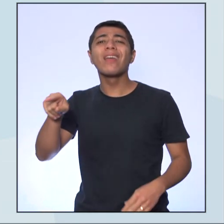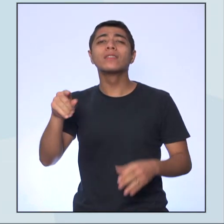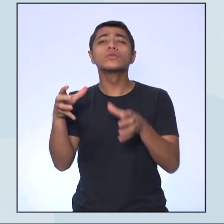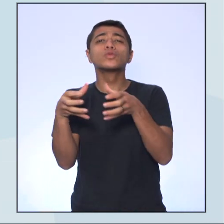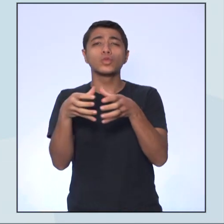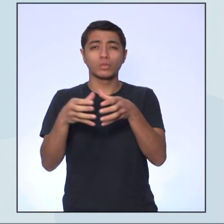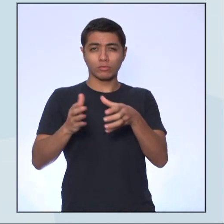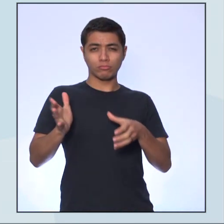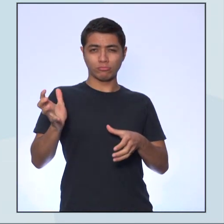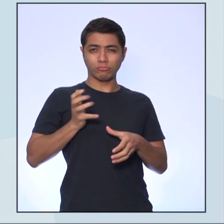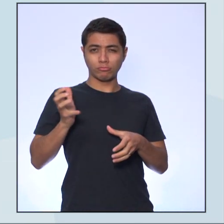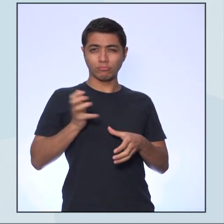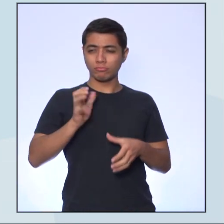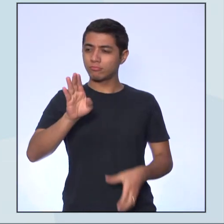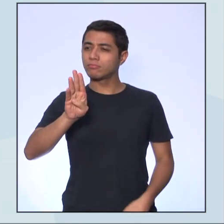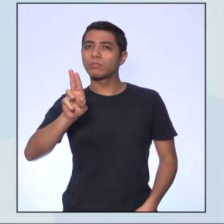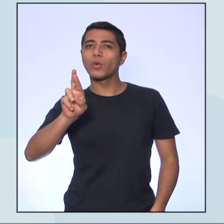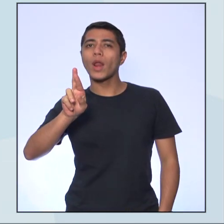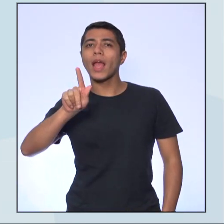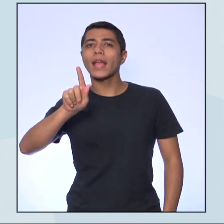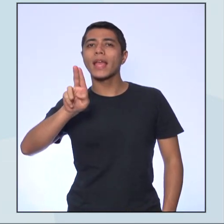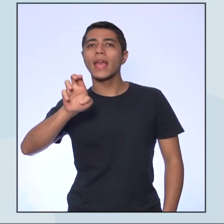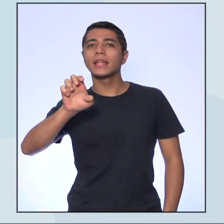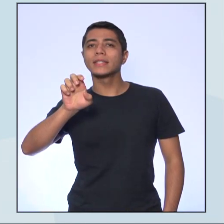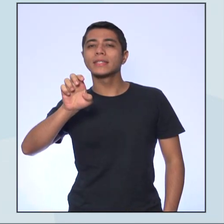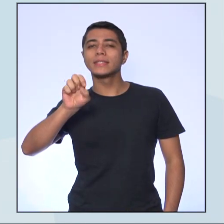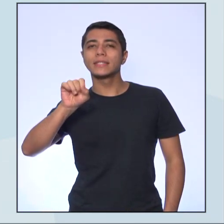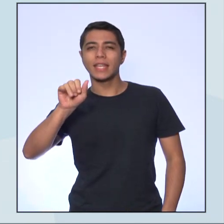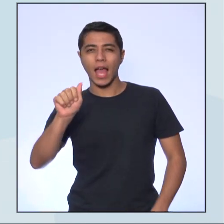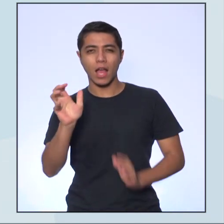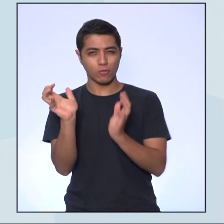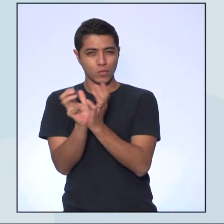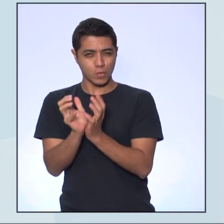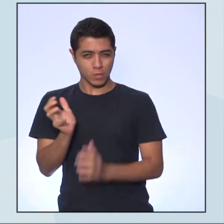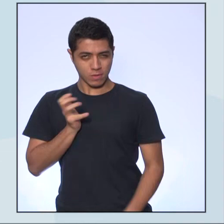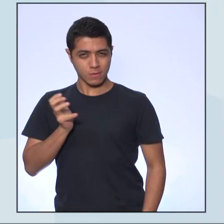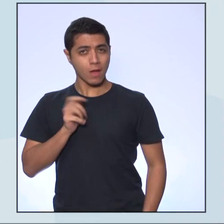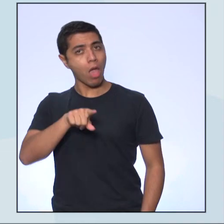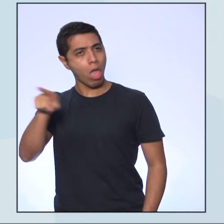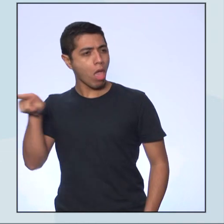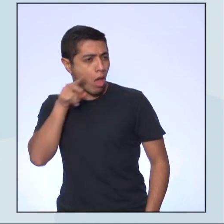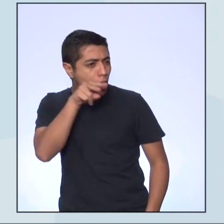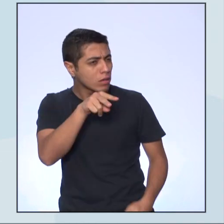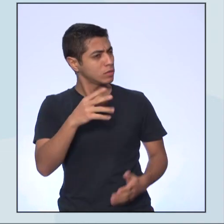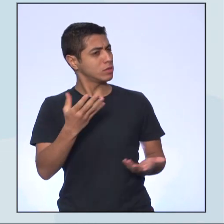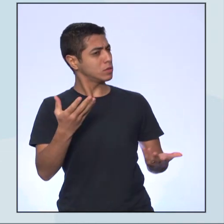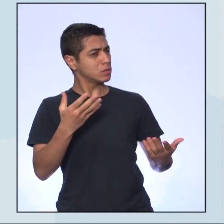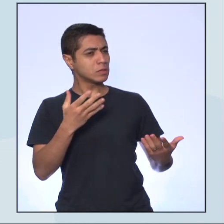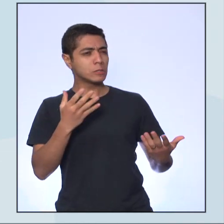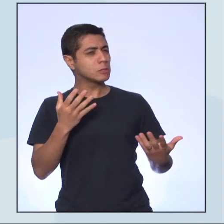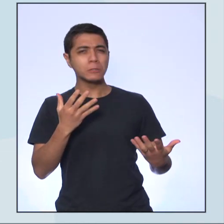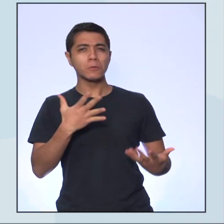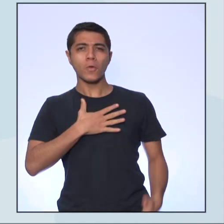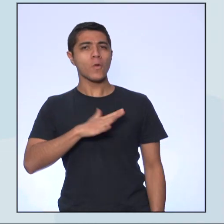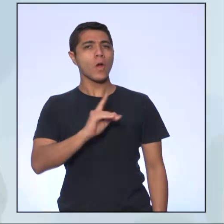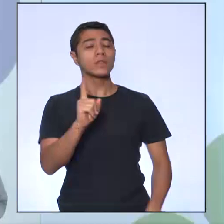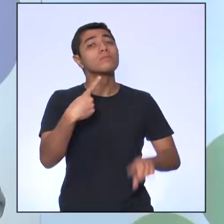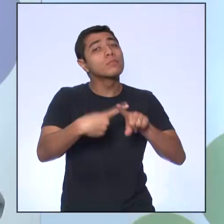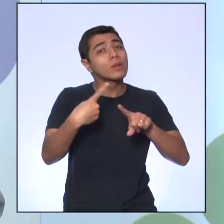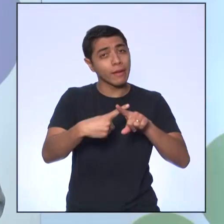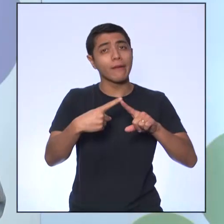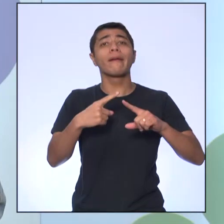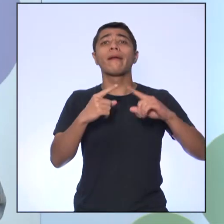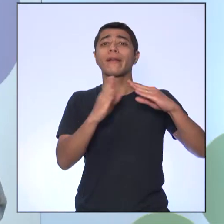prática profissional, enquadrado dentro da fé católica, porque a Igreja Católica estava ali sempre apontando esse burguês